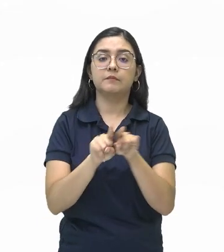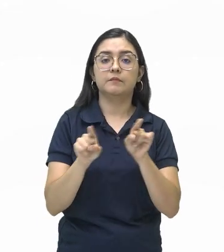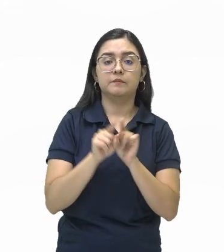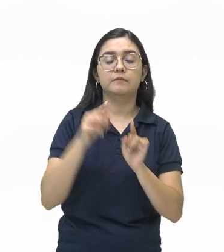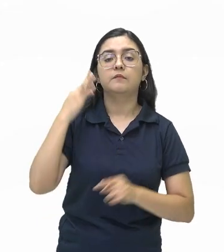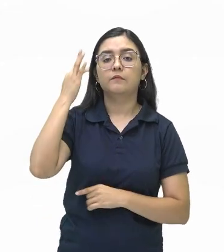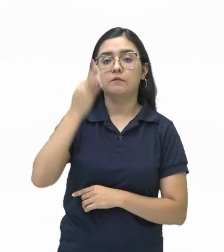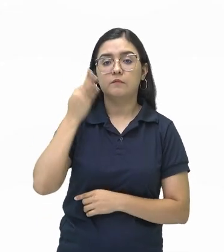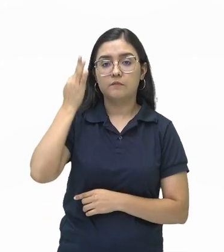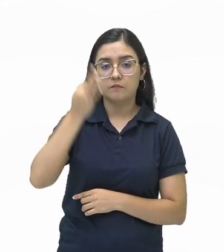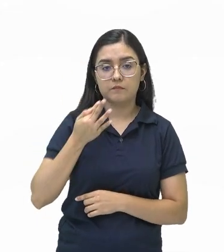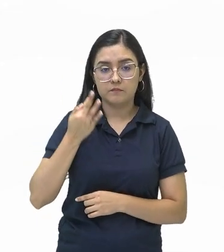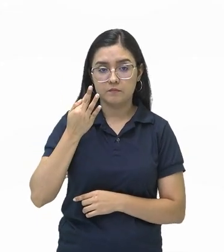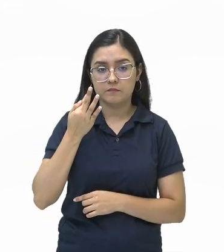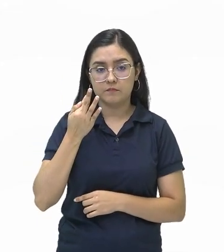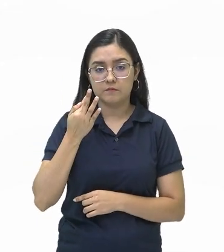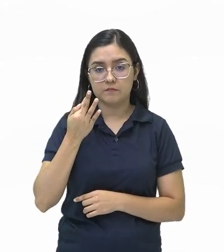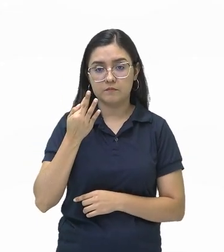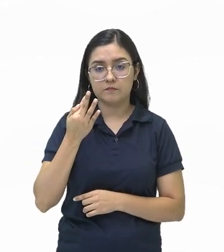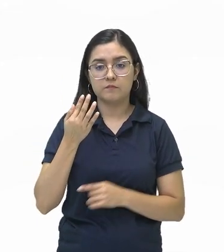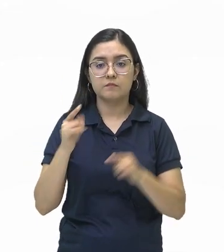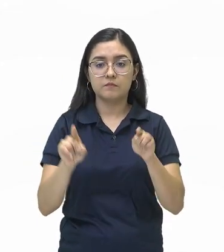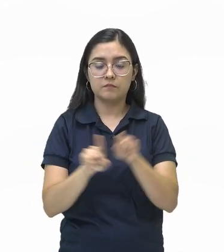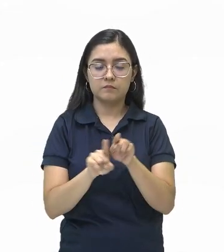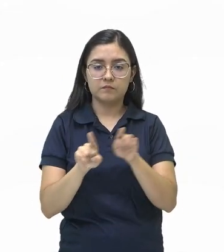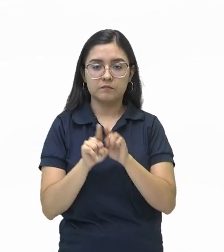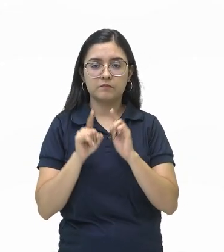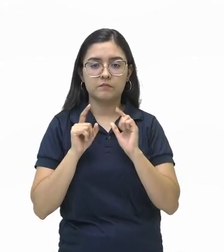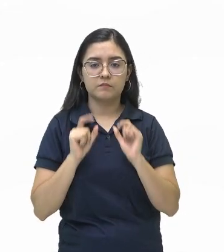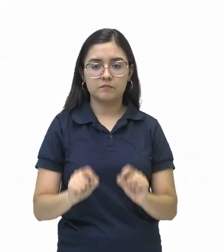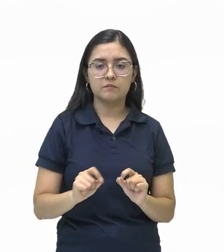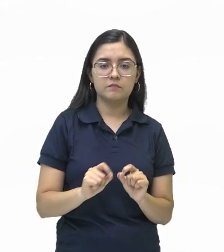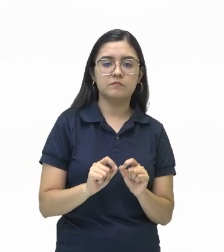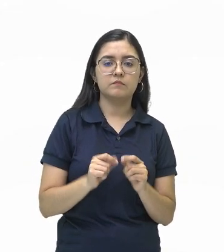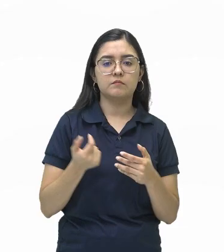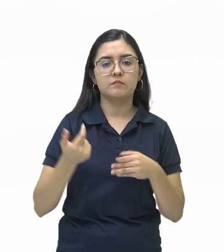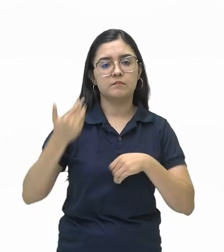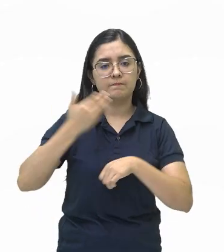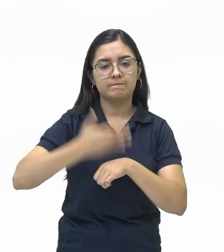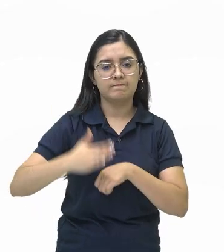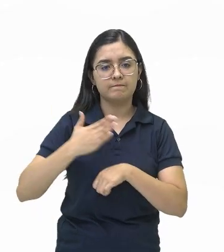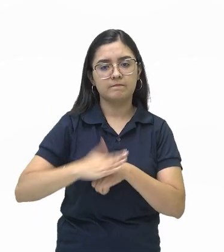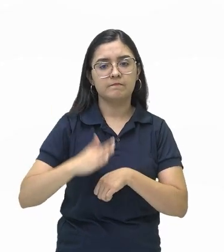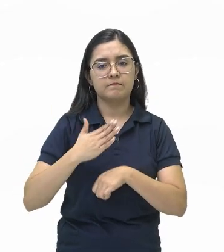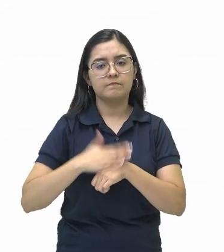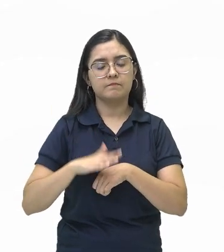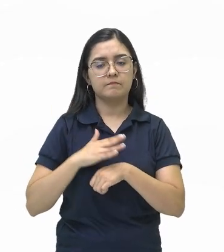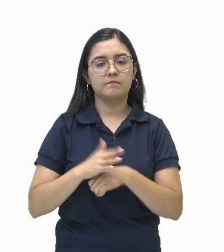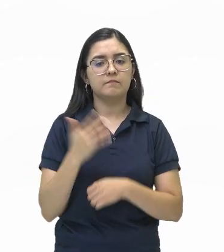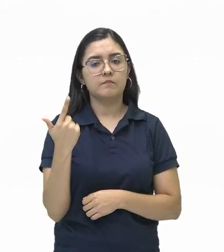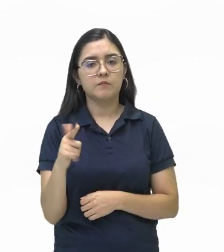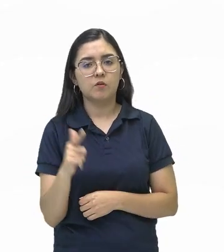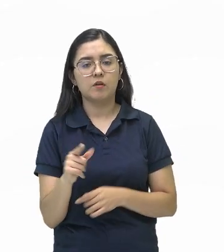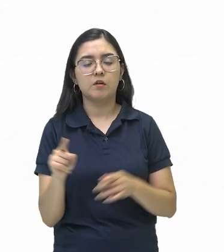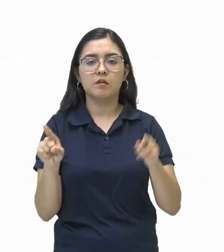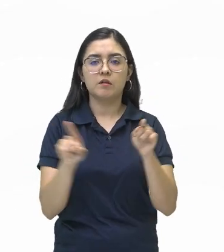filosófico, ele é vazio de aplicação prática, ele é vazio de uma